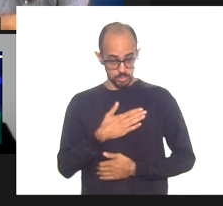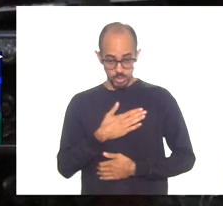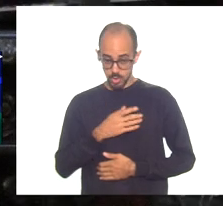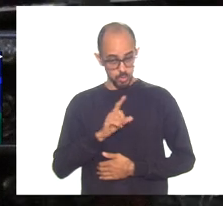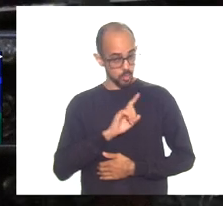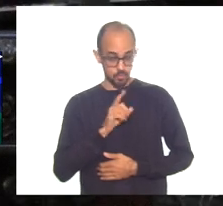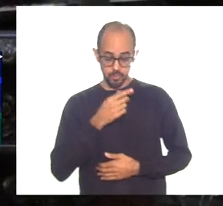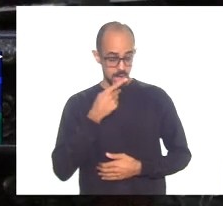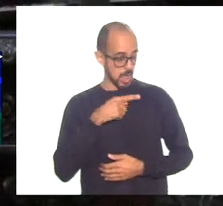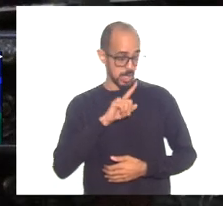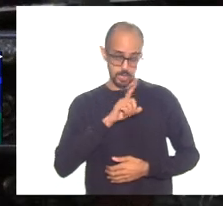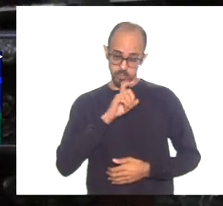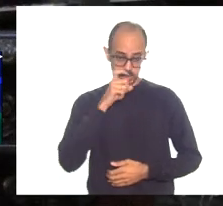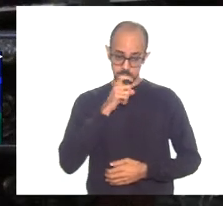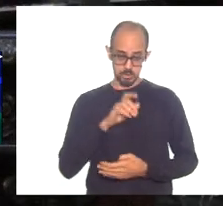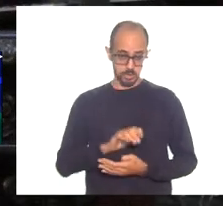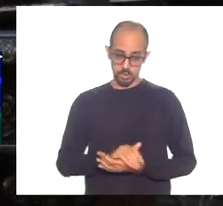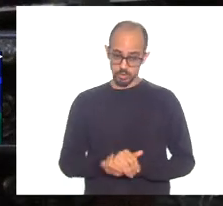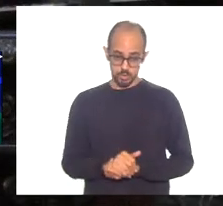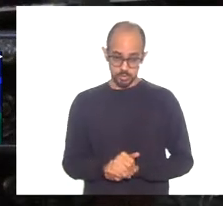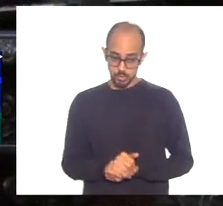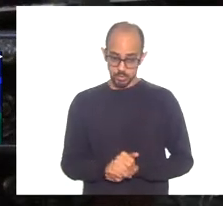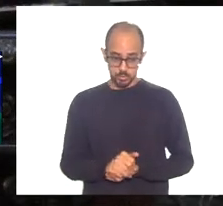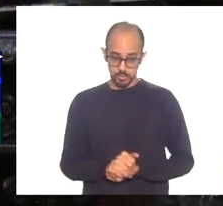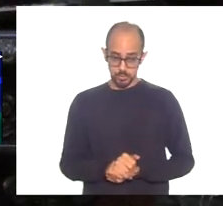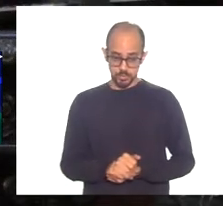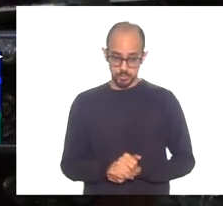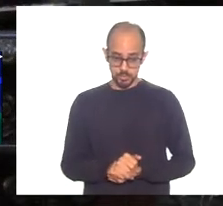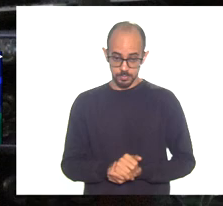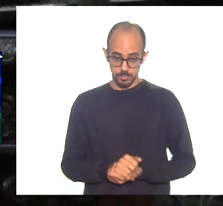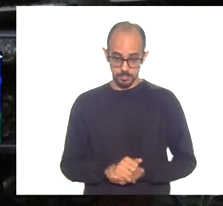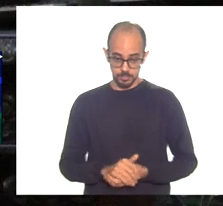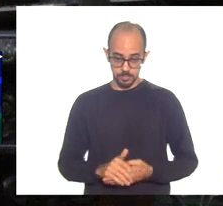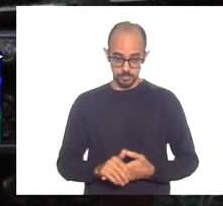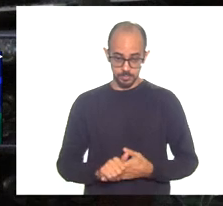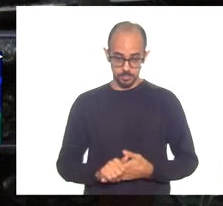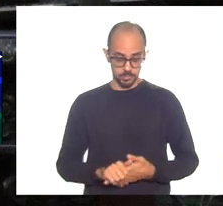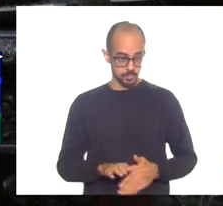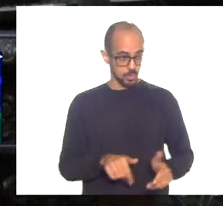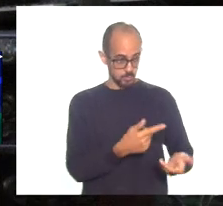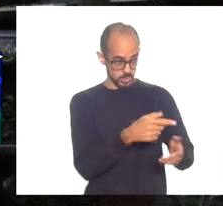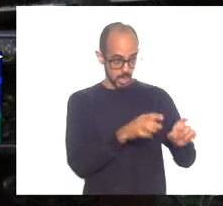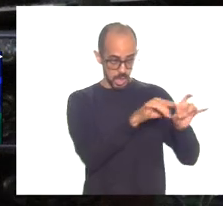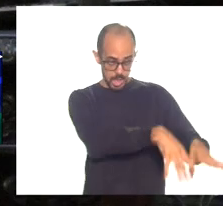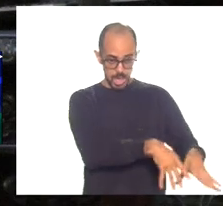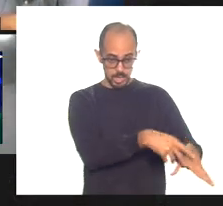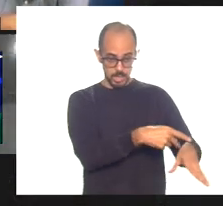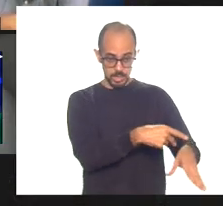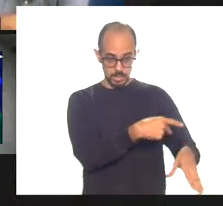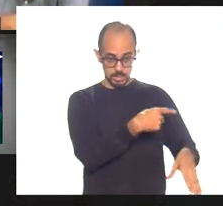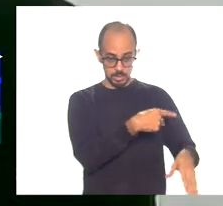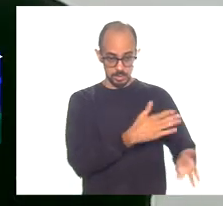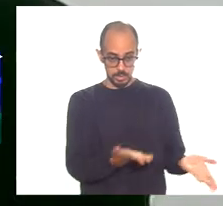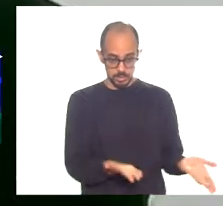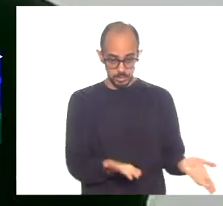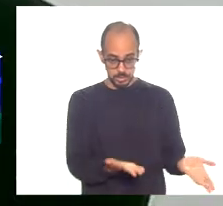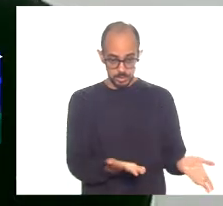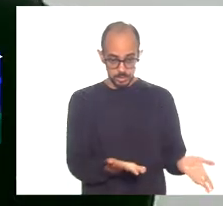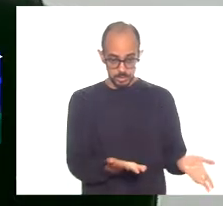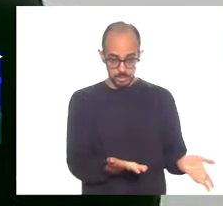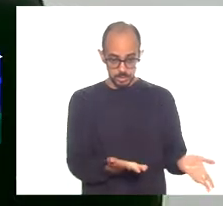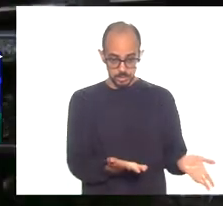e eu tô medindo e senhora vossa excelência renuncia mandar de voz silêncio se o presidente